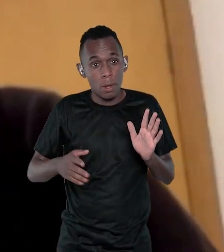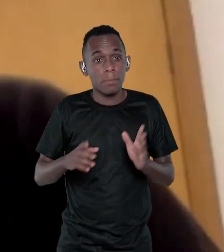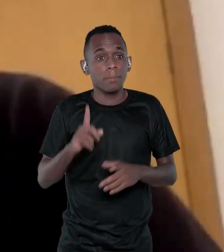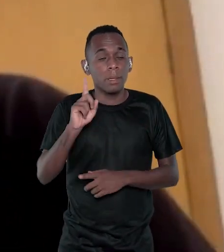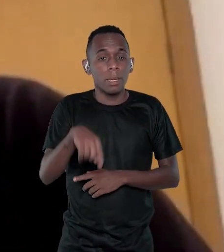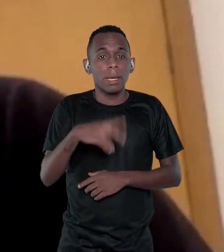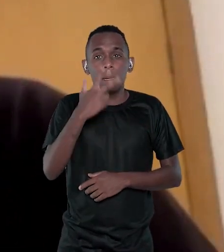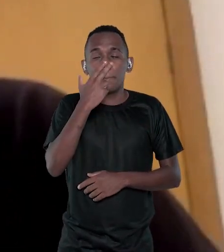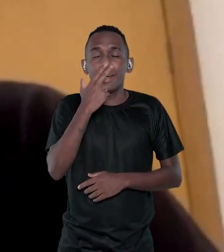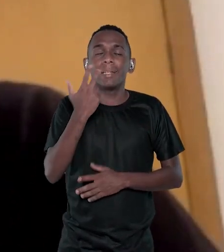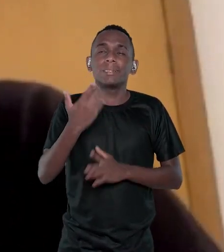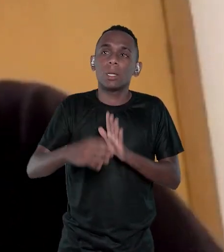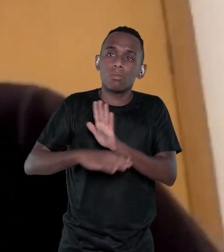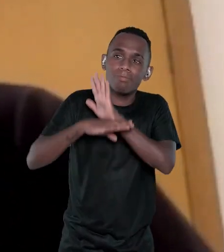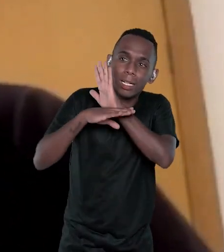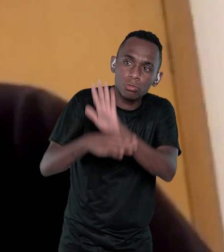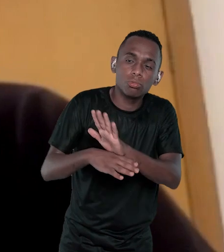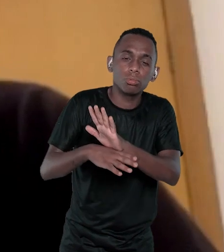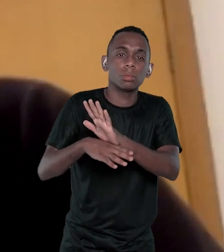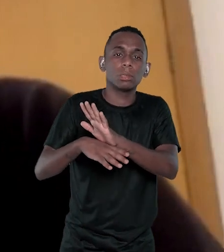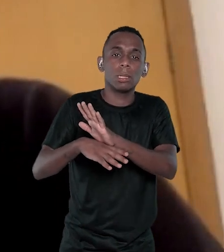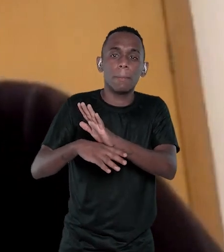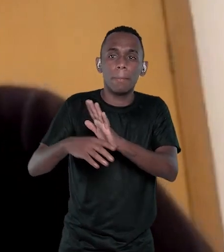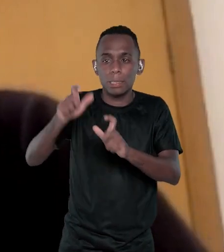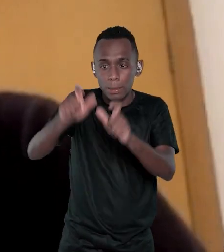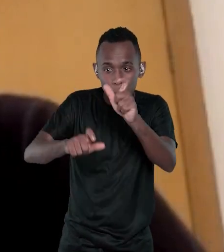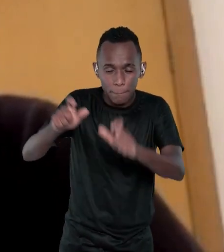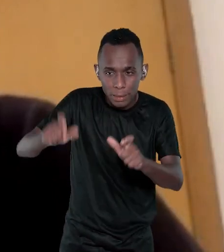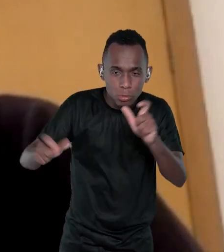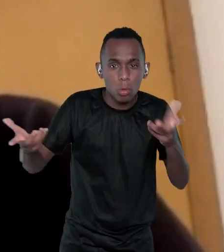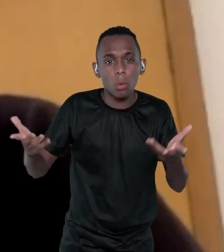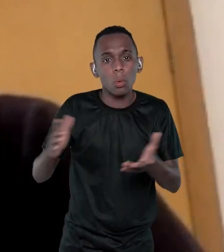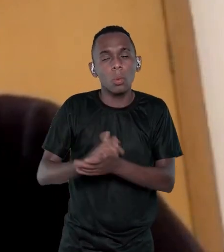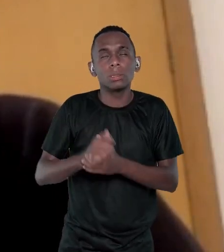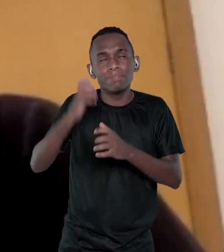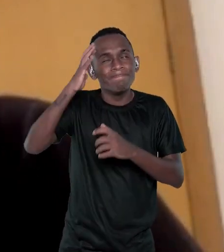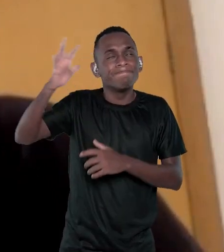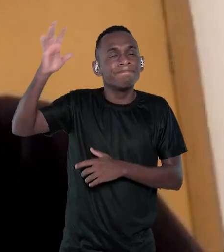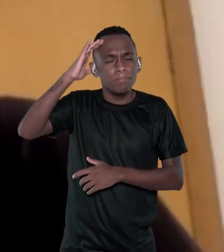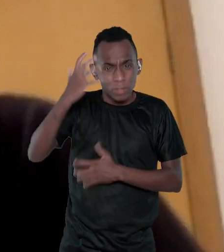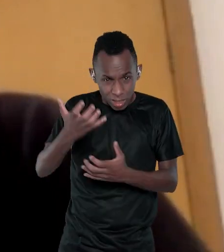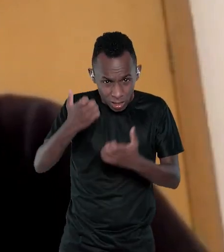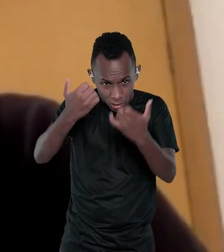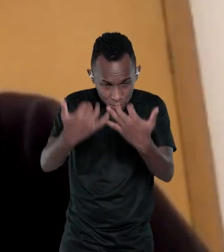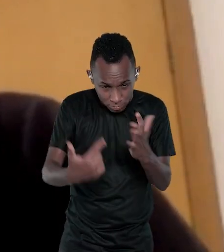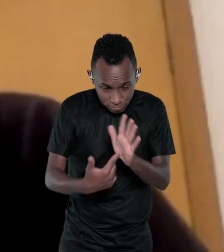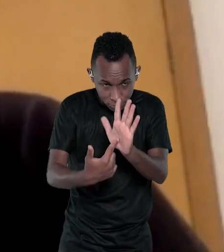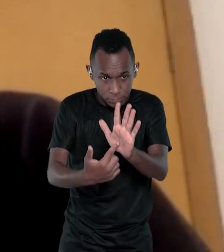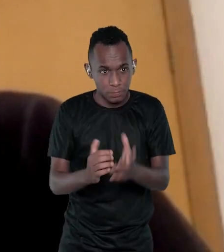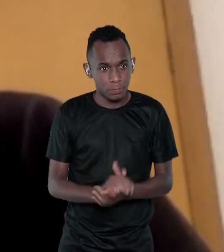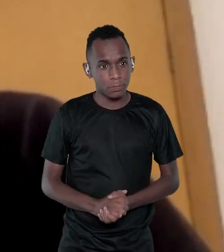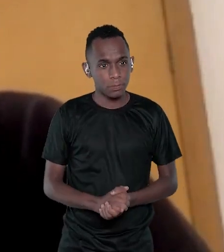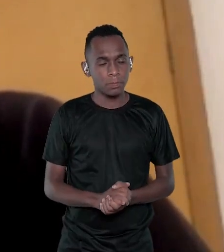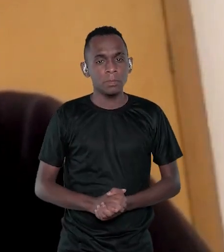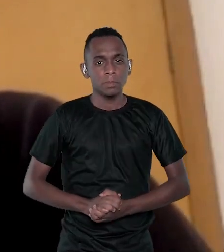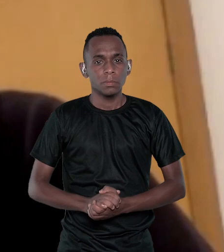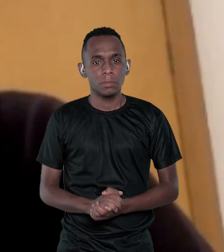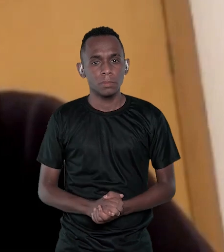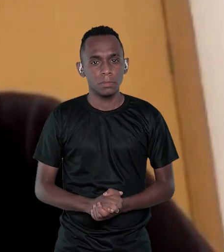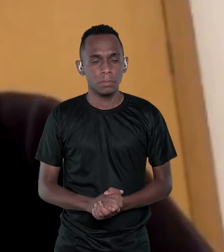Strawberry Fields, é um apelo aos desencantados. Quer que eu fale?